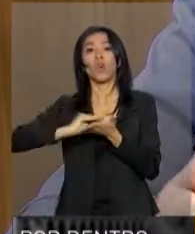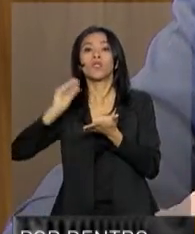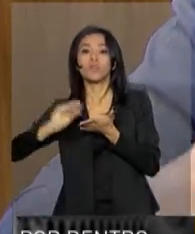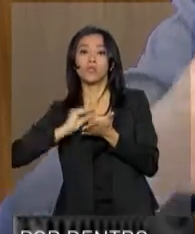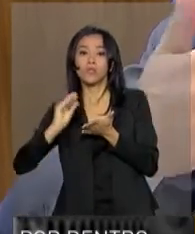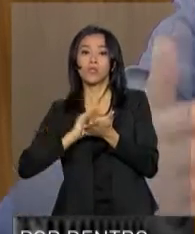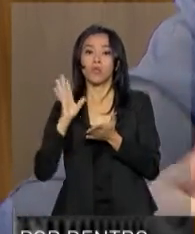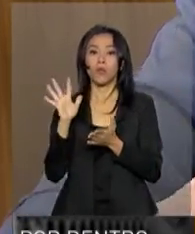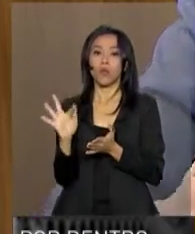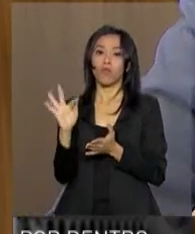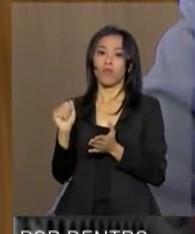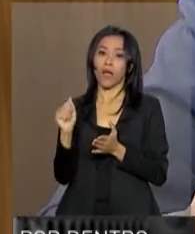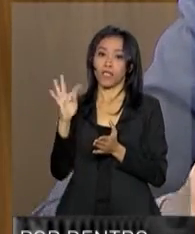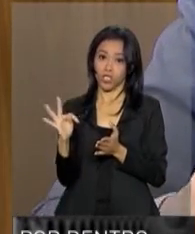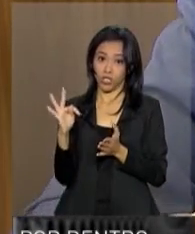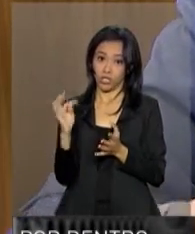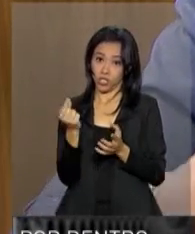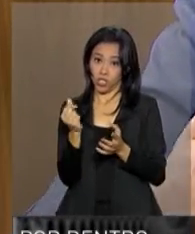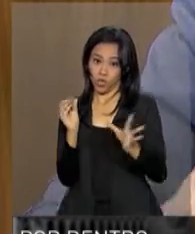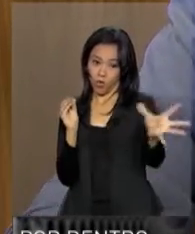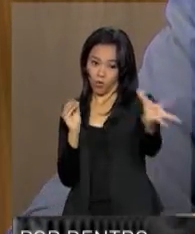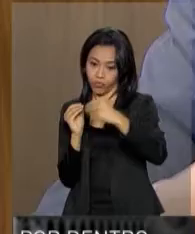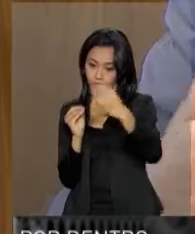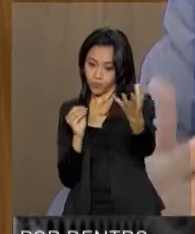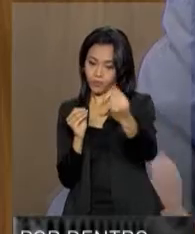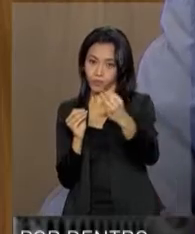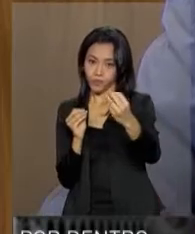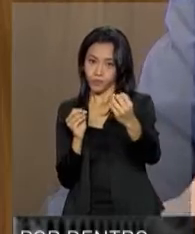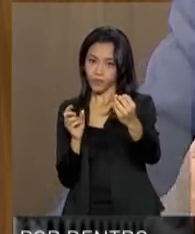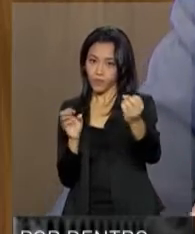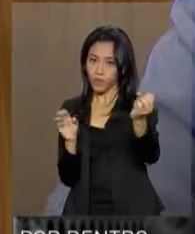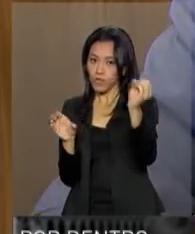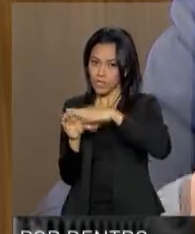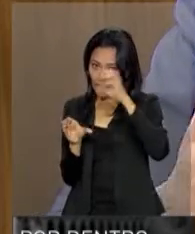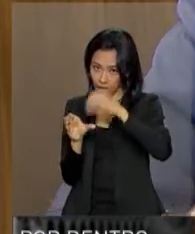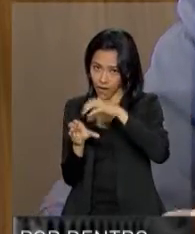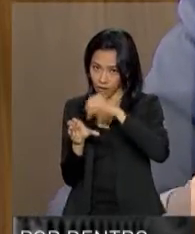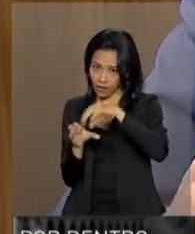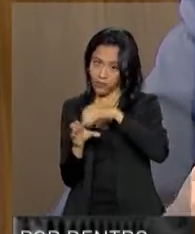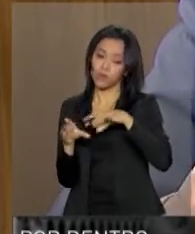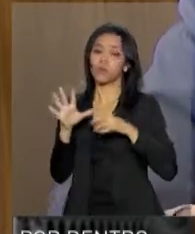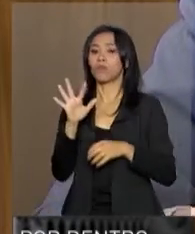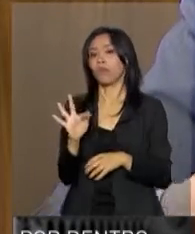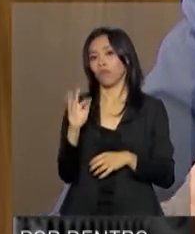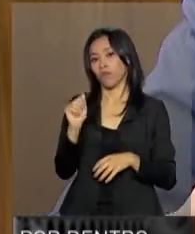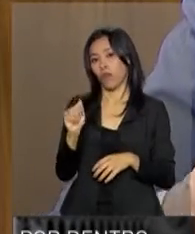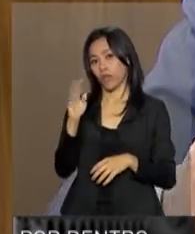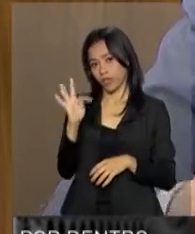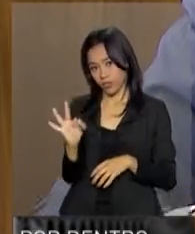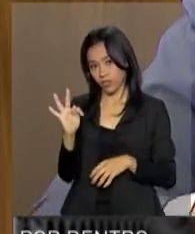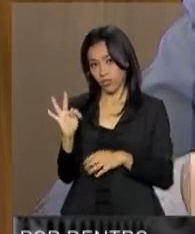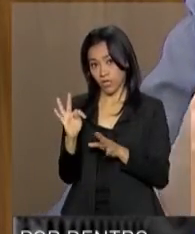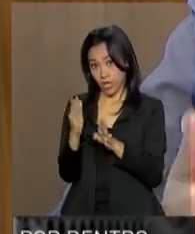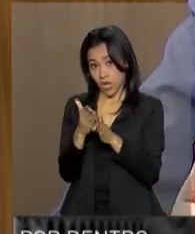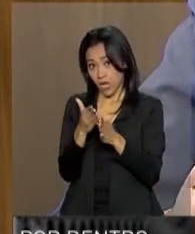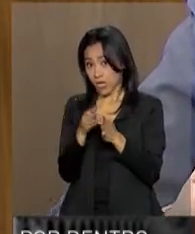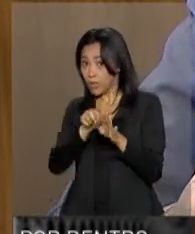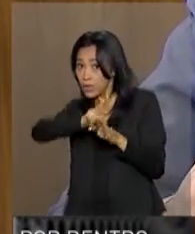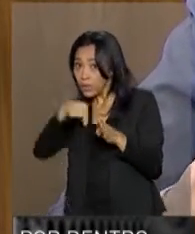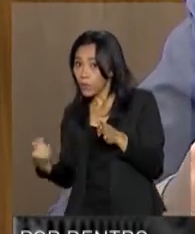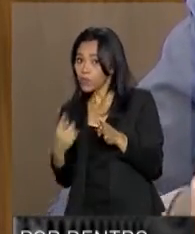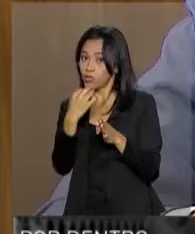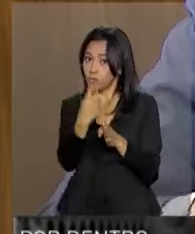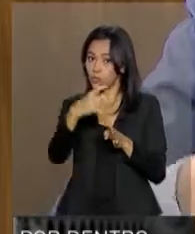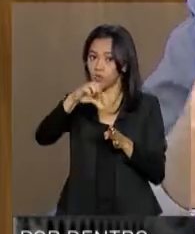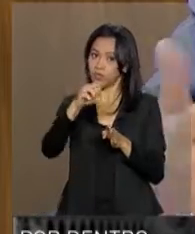trabalhador e esse recurso que tá lá é que ele ele dele já o fanzine já os recursos tanto para o